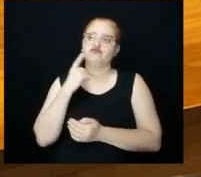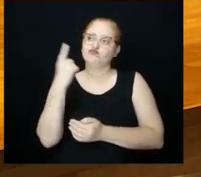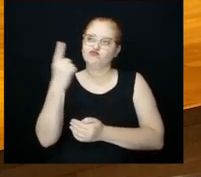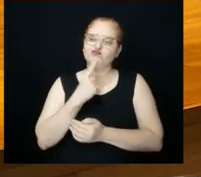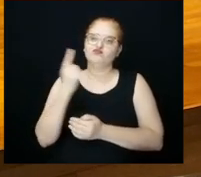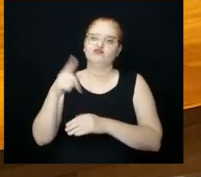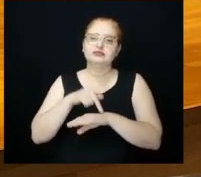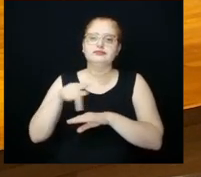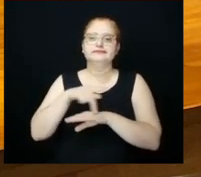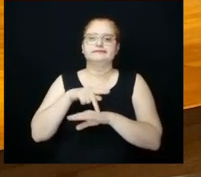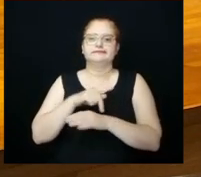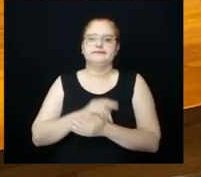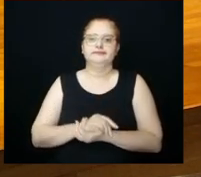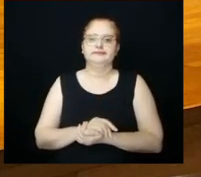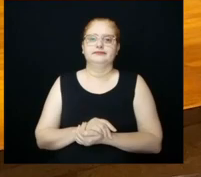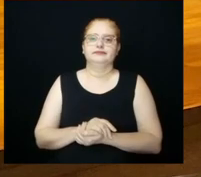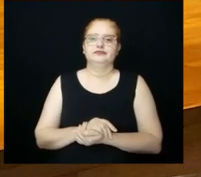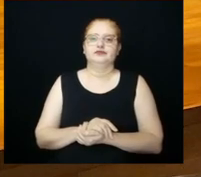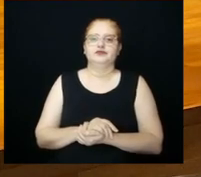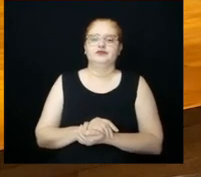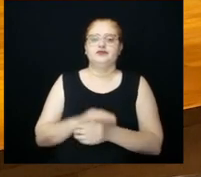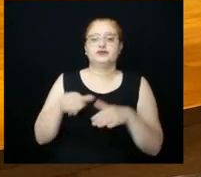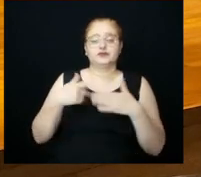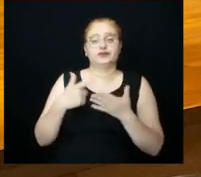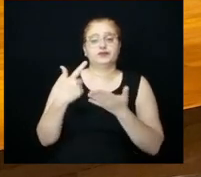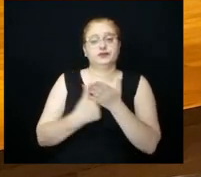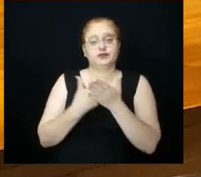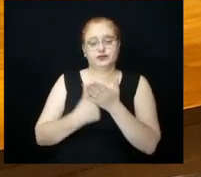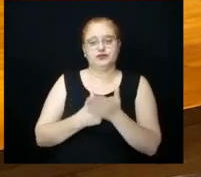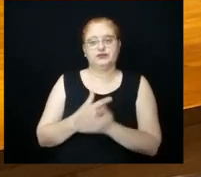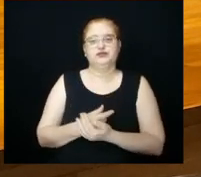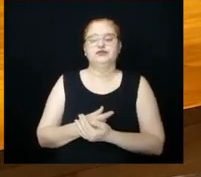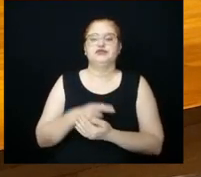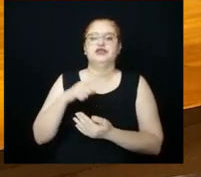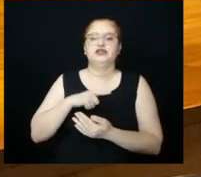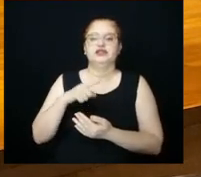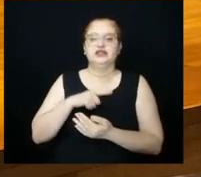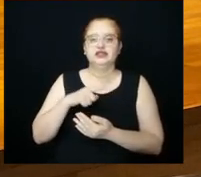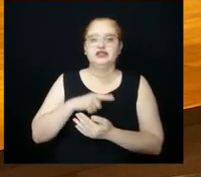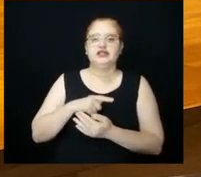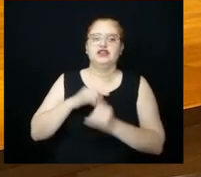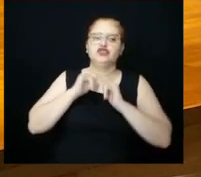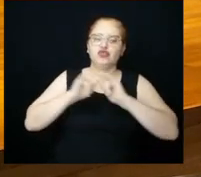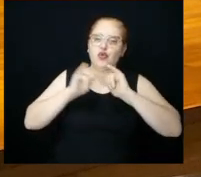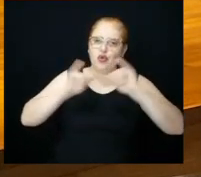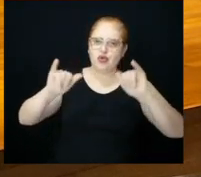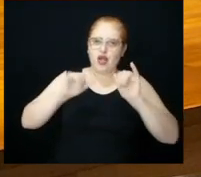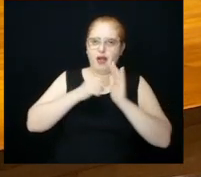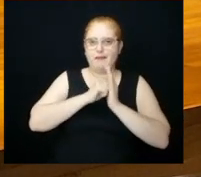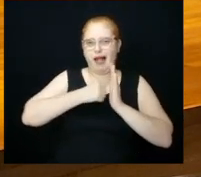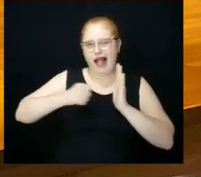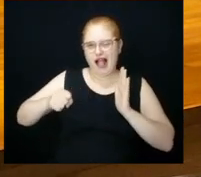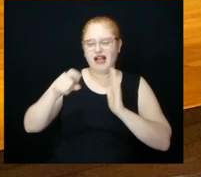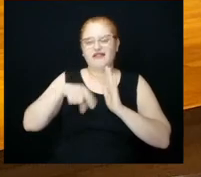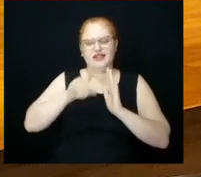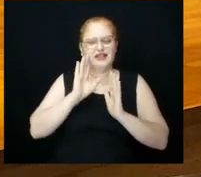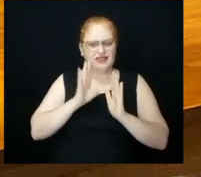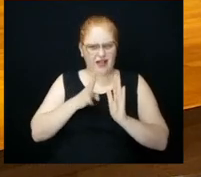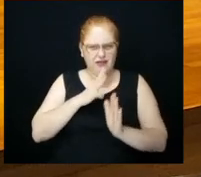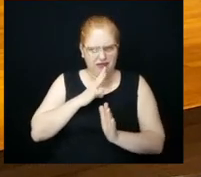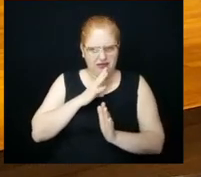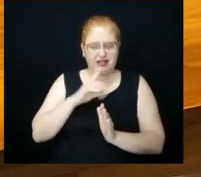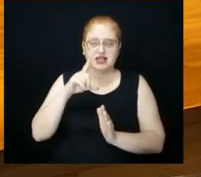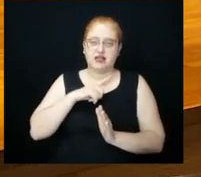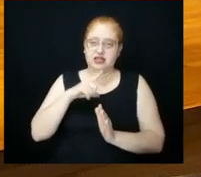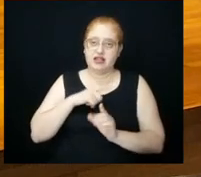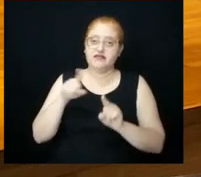né. Aqui, o livro, ele teve uma repercussão imensa, não sei se já conhecem, já ouviram falar, mas ele